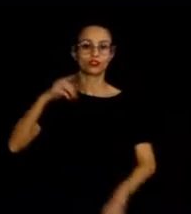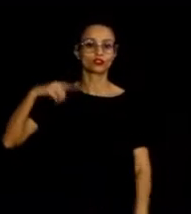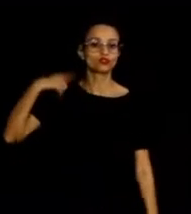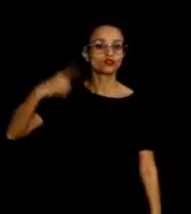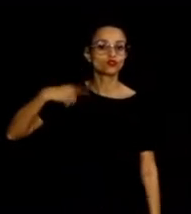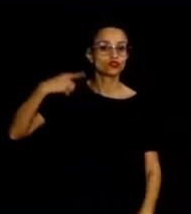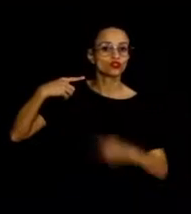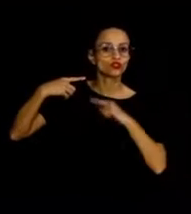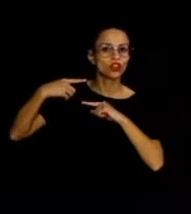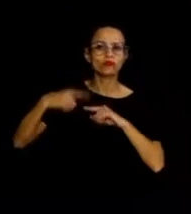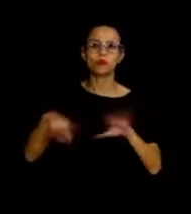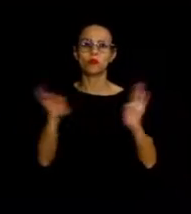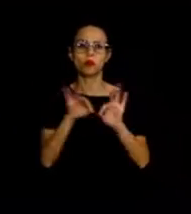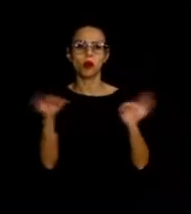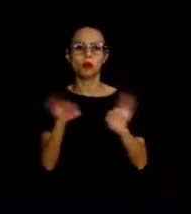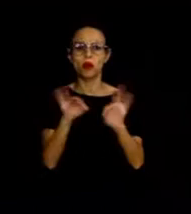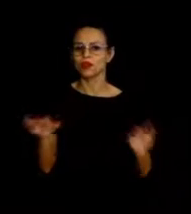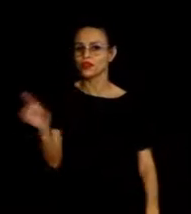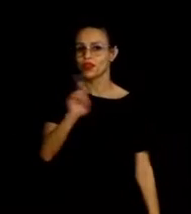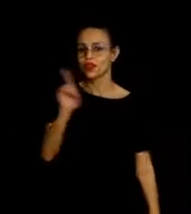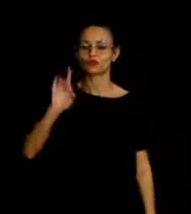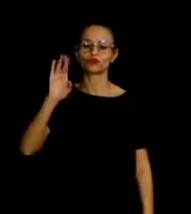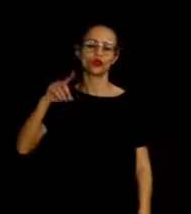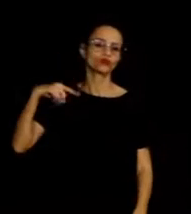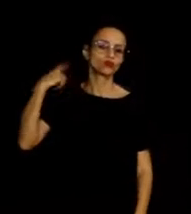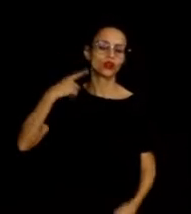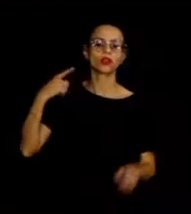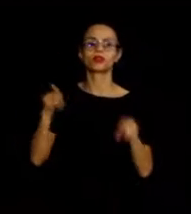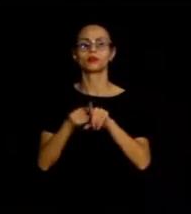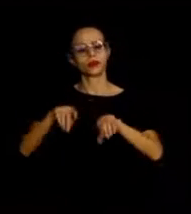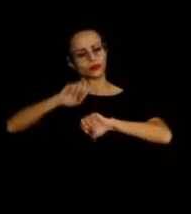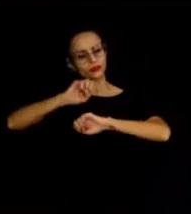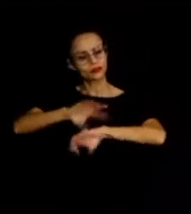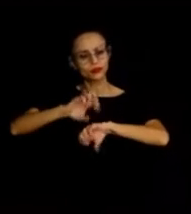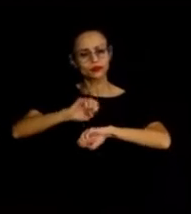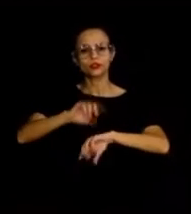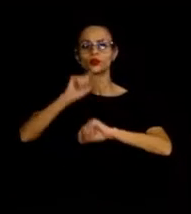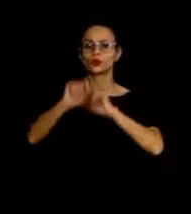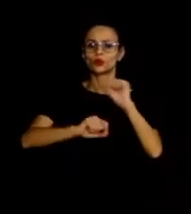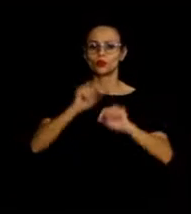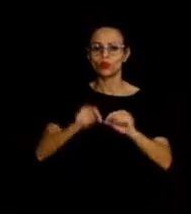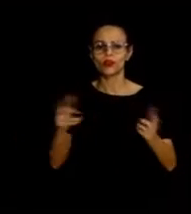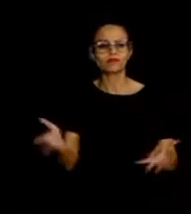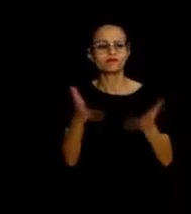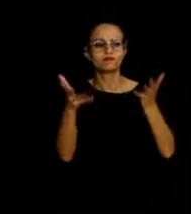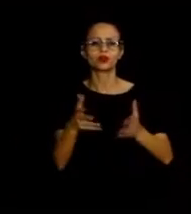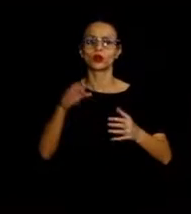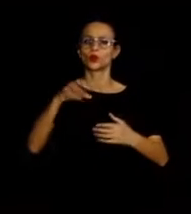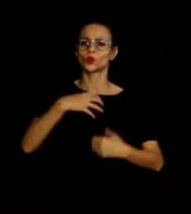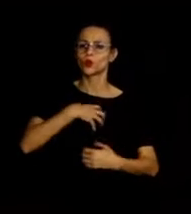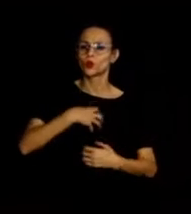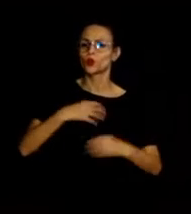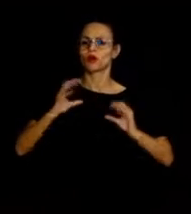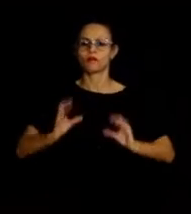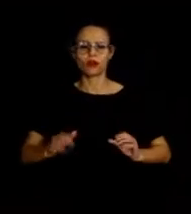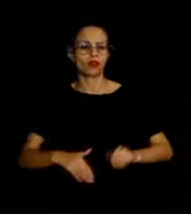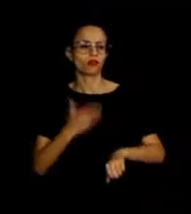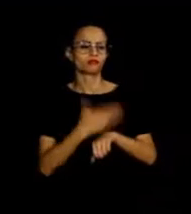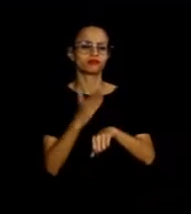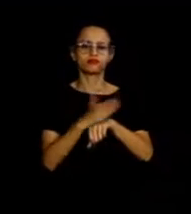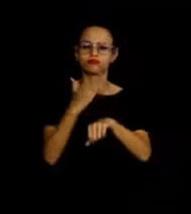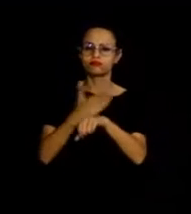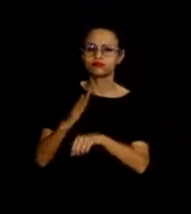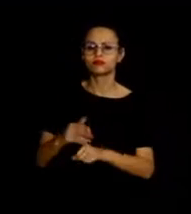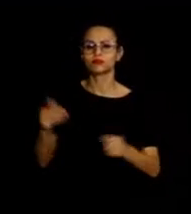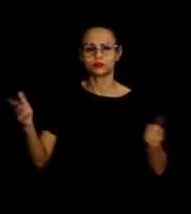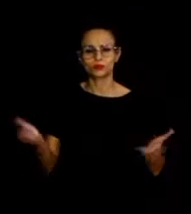mas não o direito pelo direito não só o direito a gente também ensina aquela soft Skills E aí vem a internacionalização como